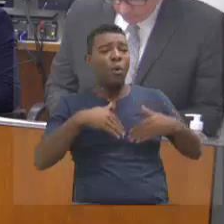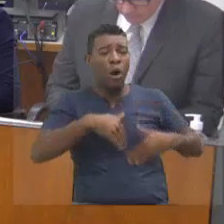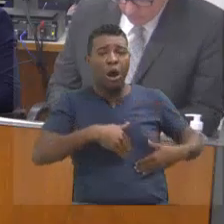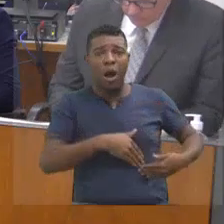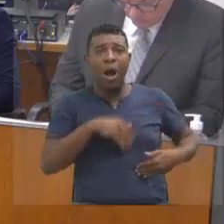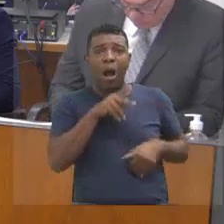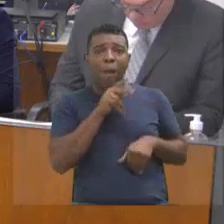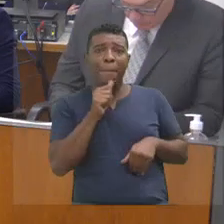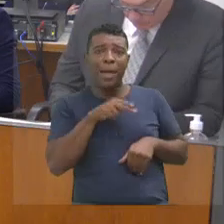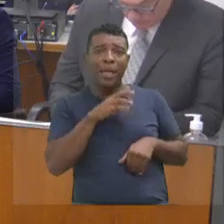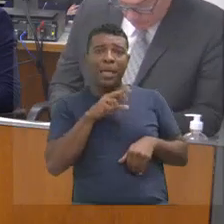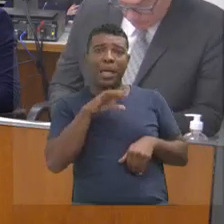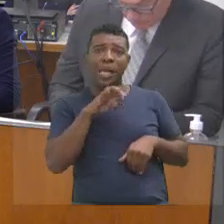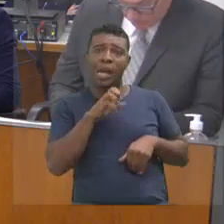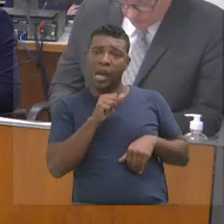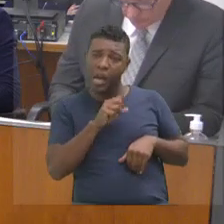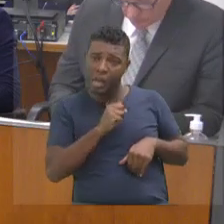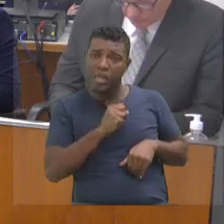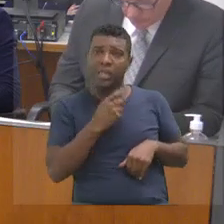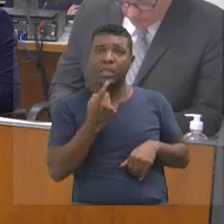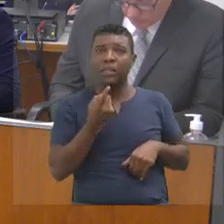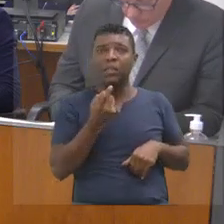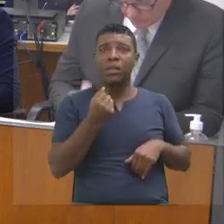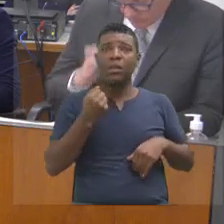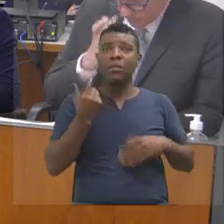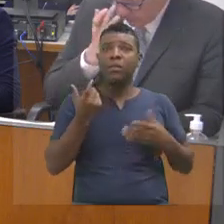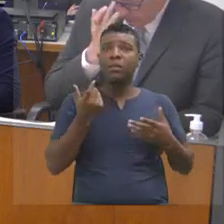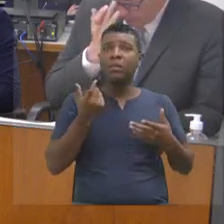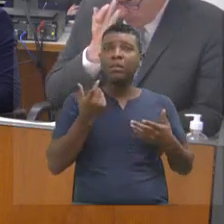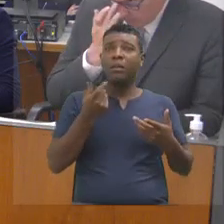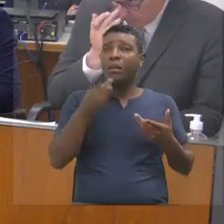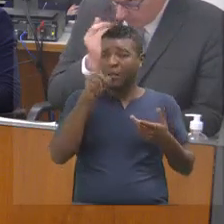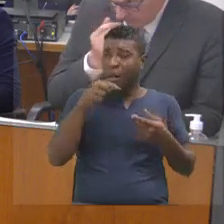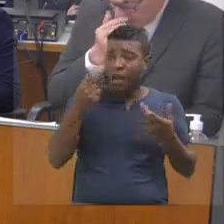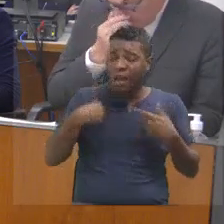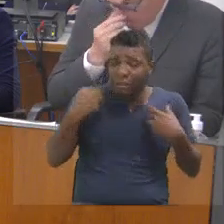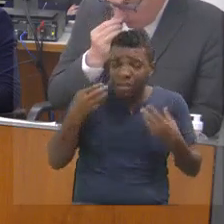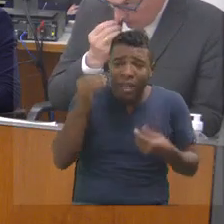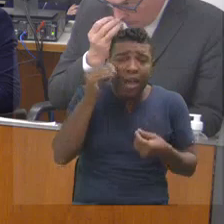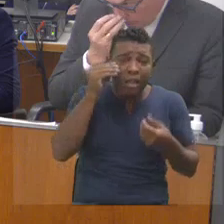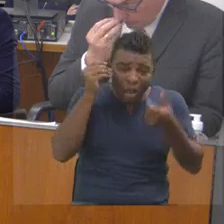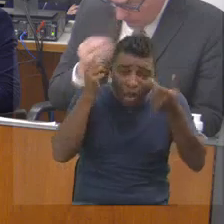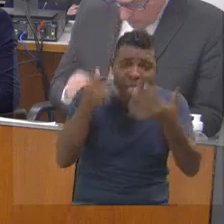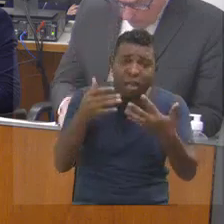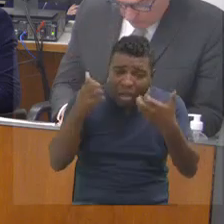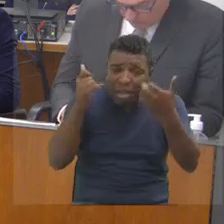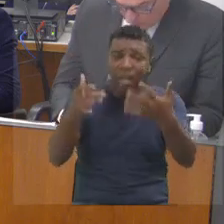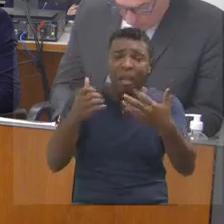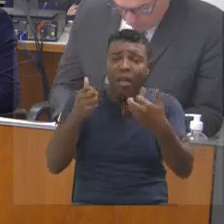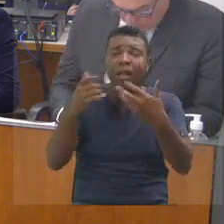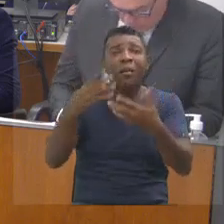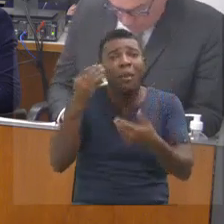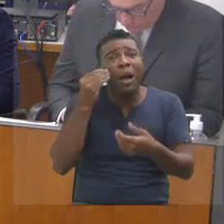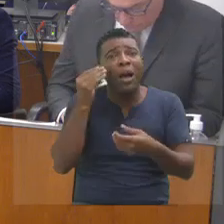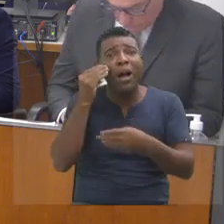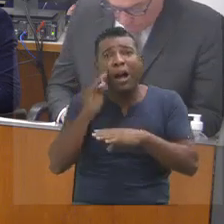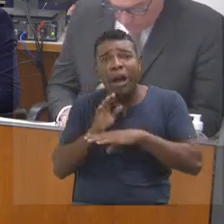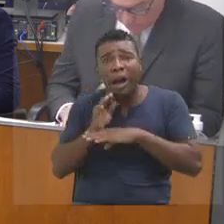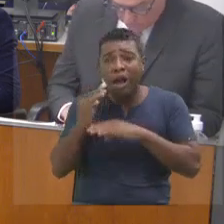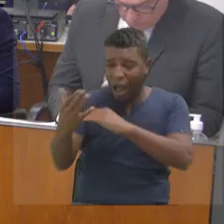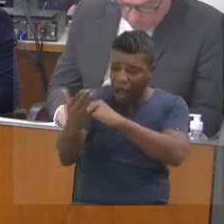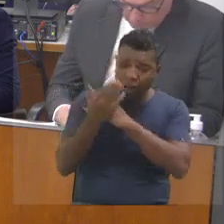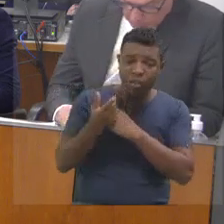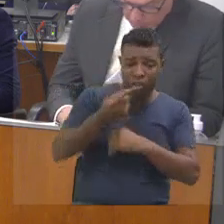isso que eu tenho tentado explicar aqui os gestores aos membros do Conselho de saúde para ajudar a gente